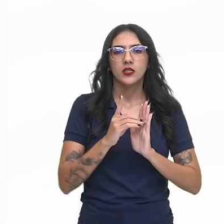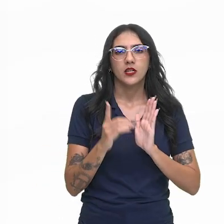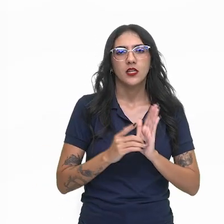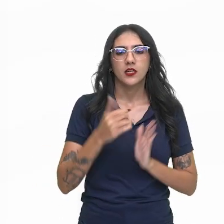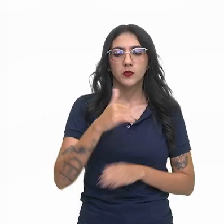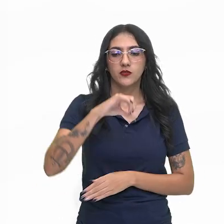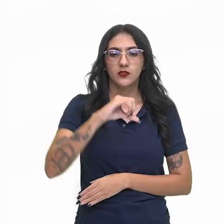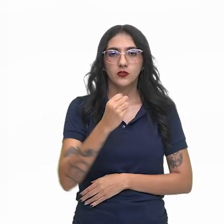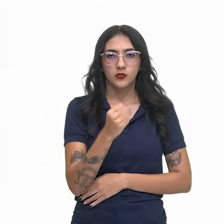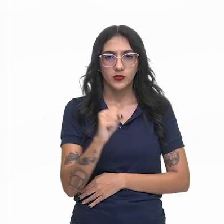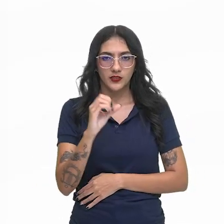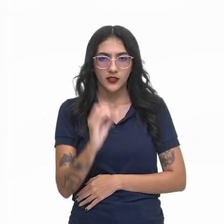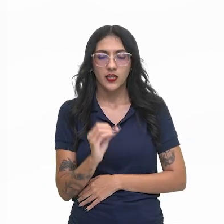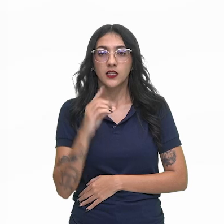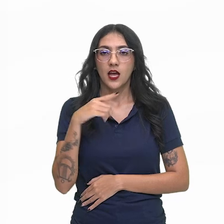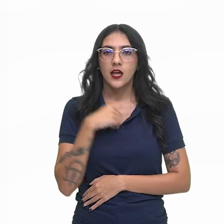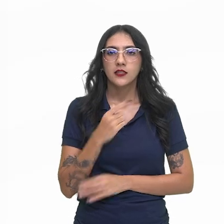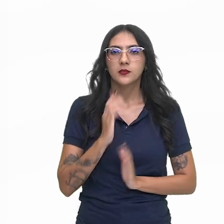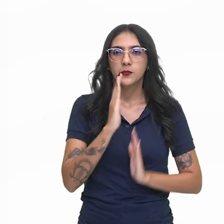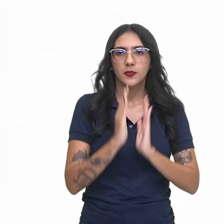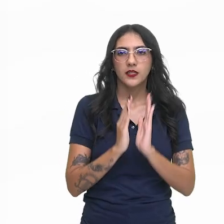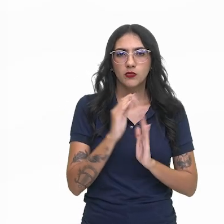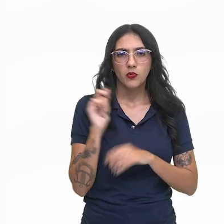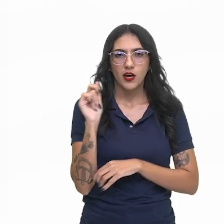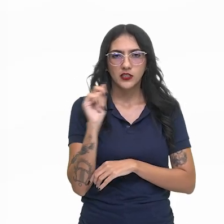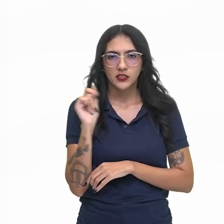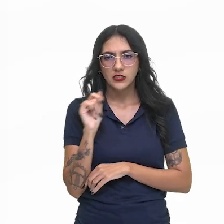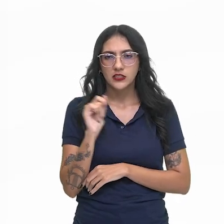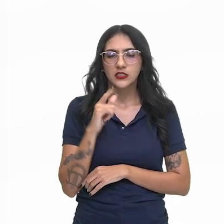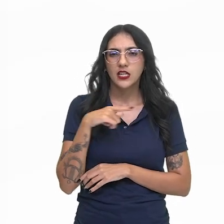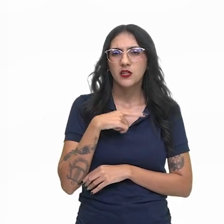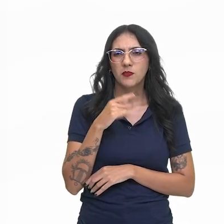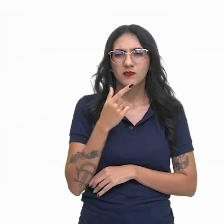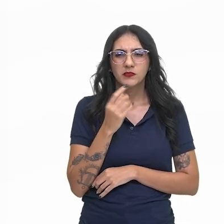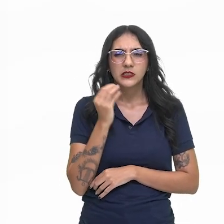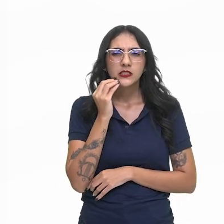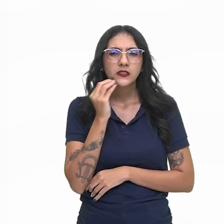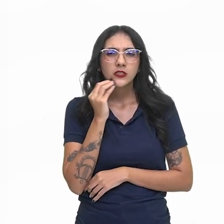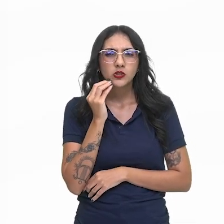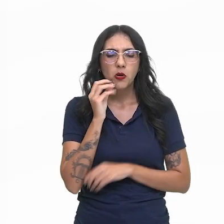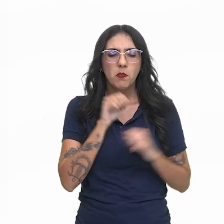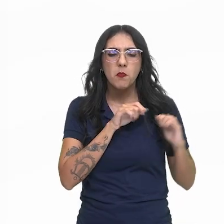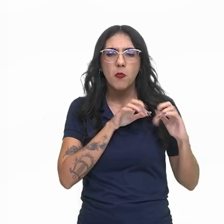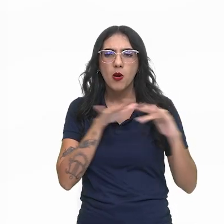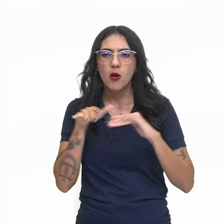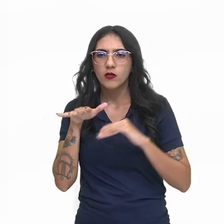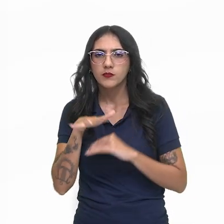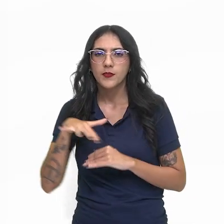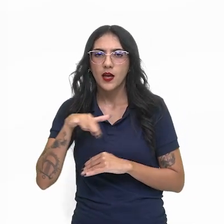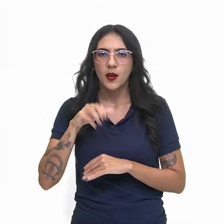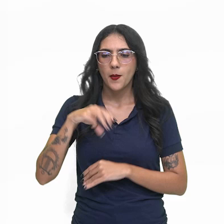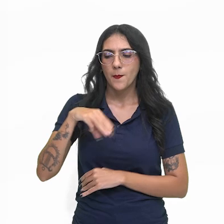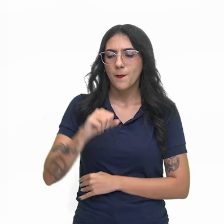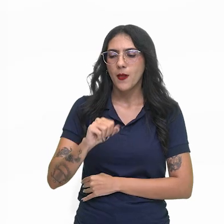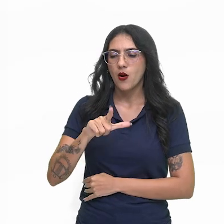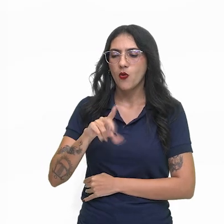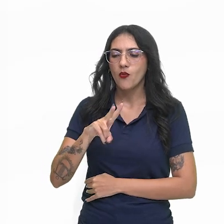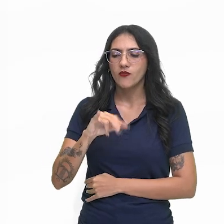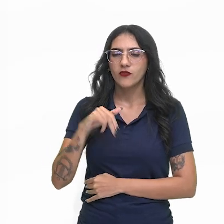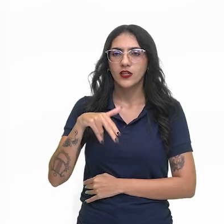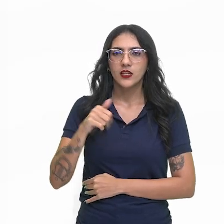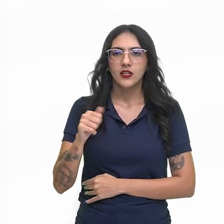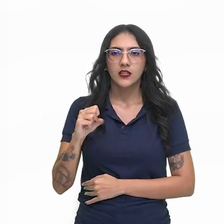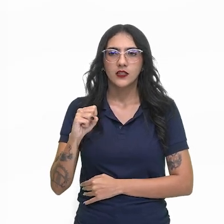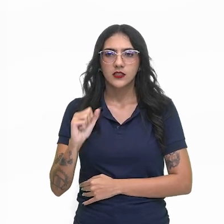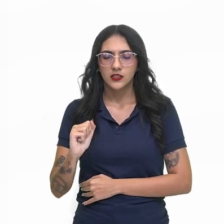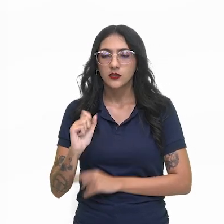1980, a ditadura argentina procurou recuperar as Malvinas, ocupadas pelos britânicos. Quando a gente fala britânico, estamos nos